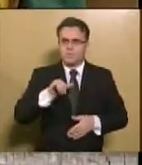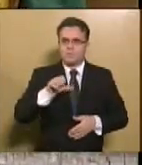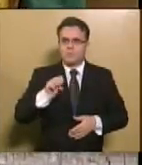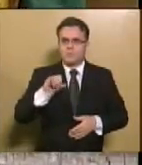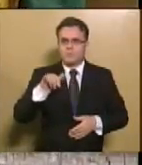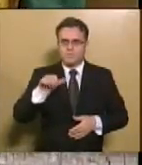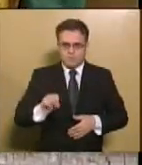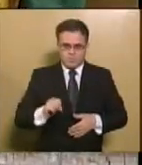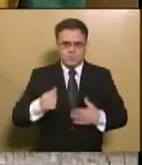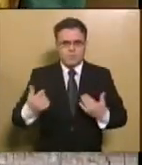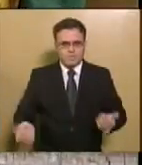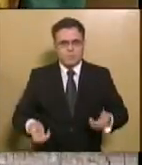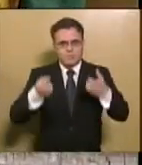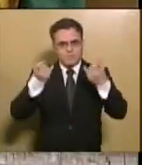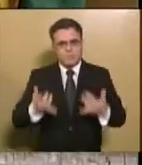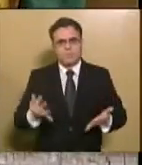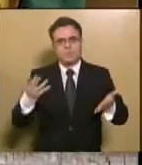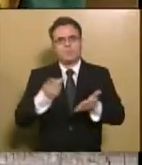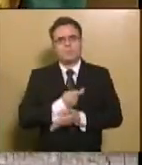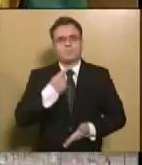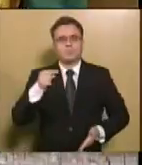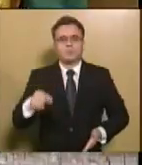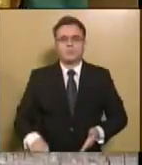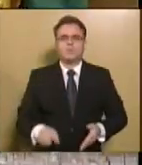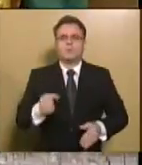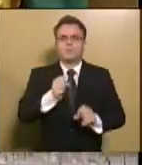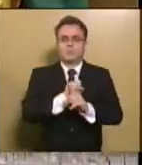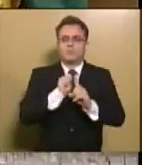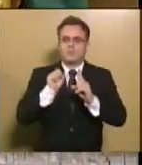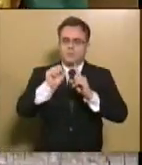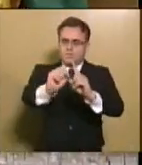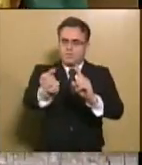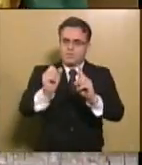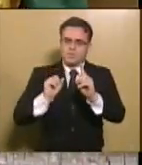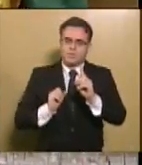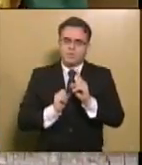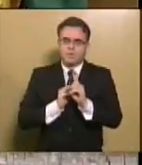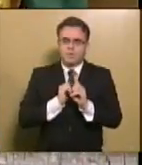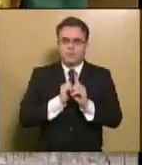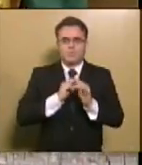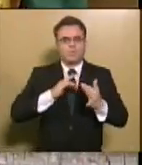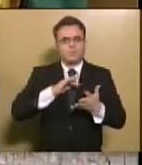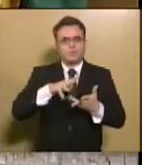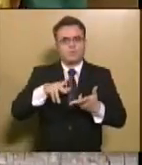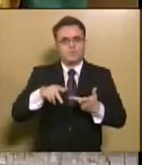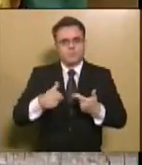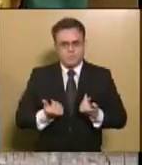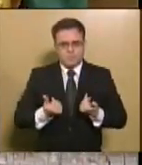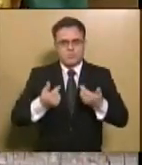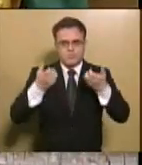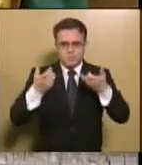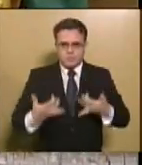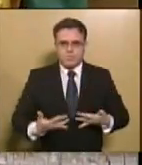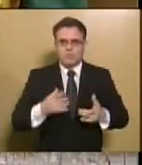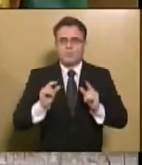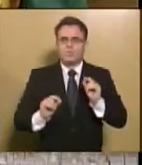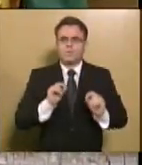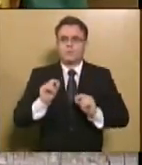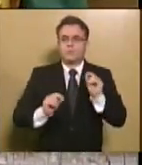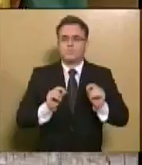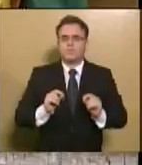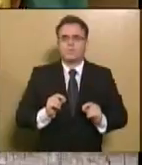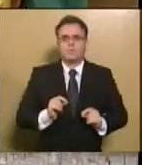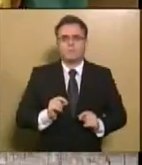disse que é exatamente o que estava acontecendo com a sociedade do mundo inteiro. Ressaltou que o coração